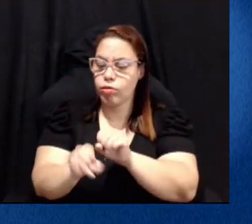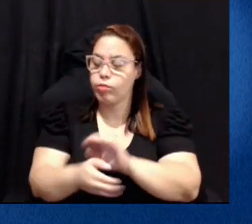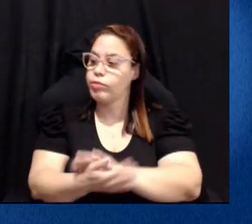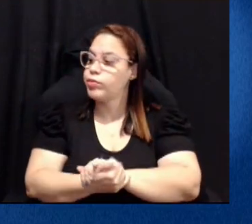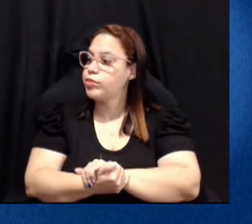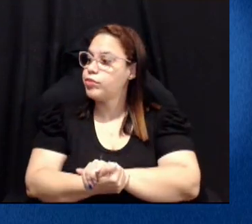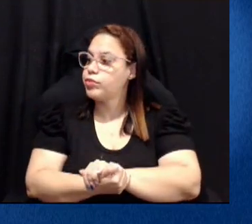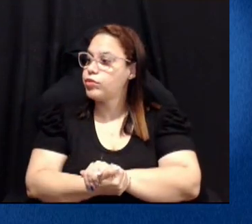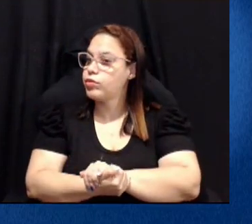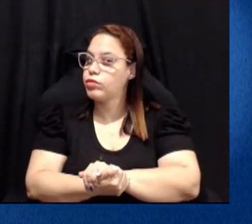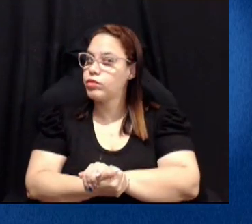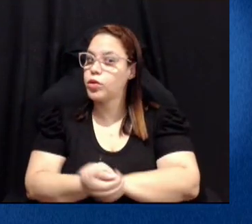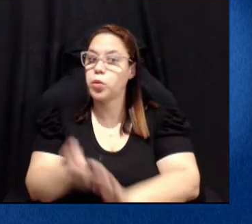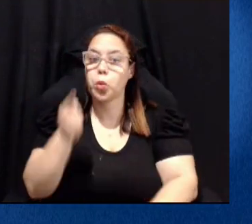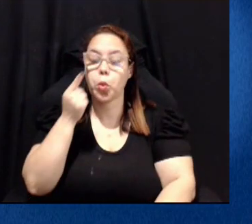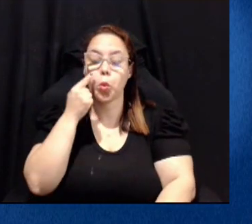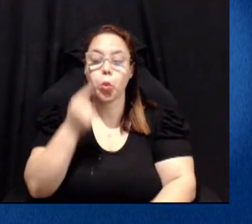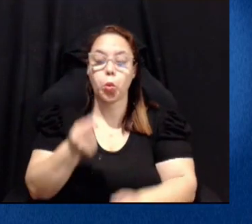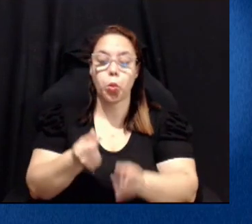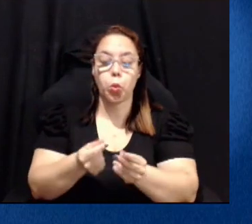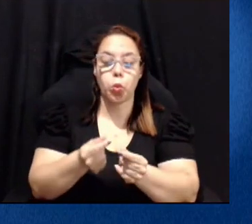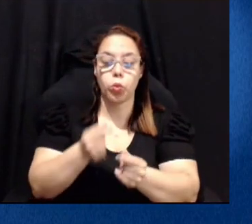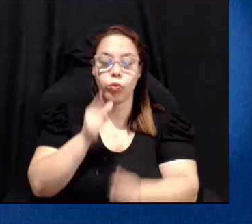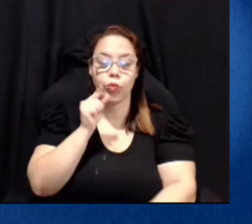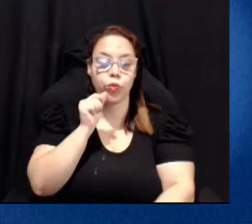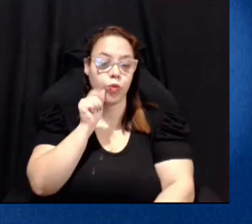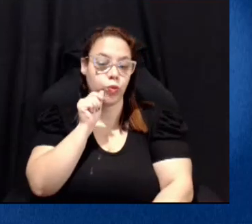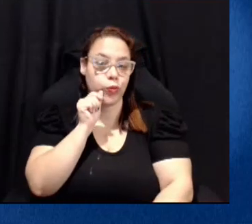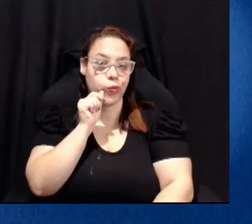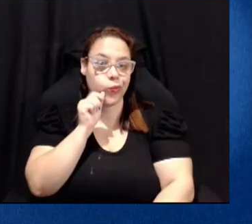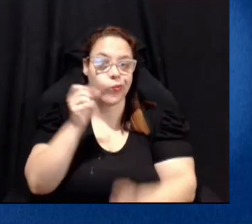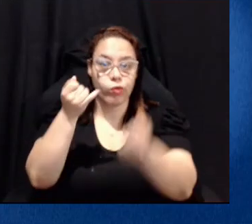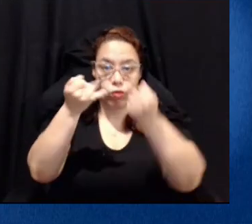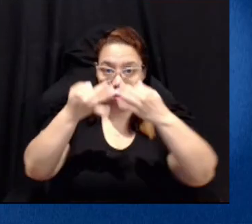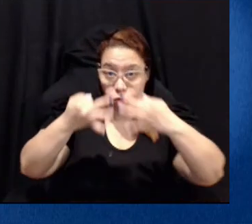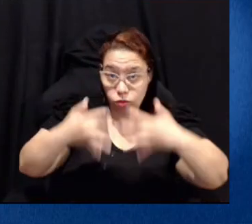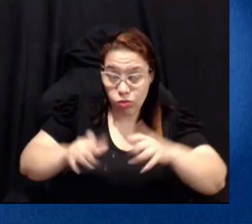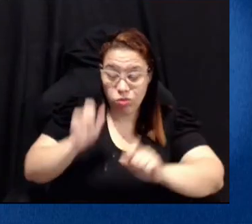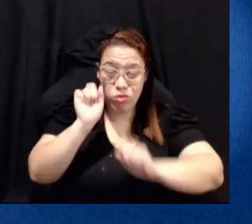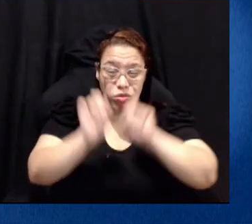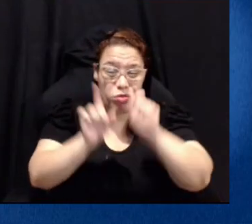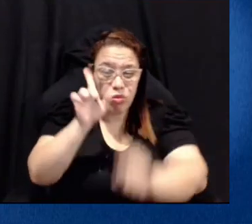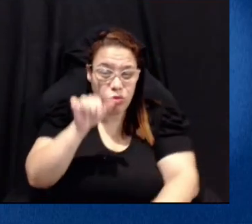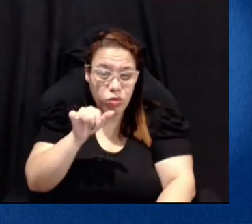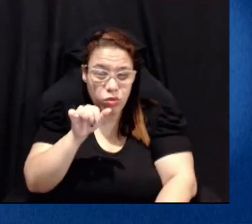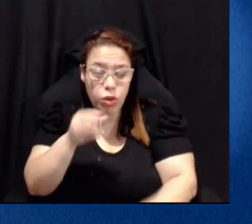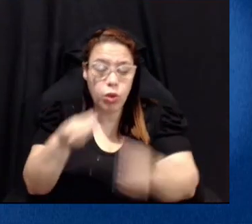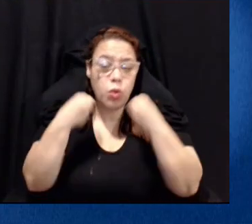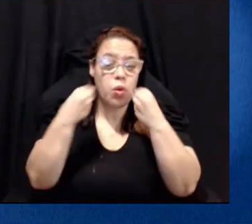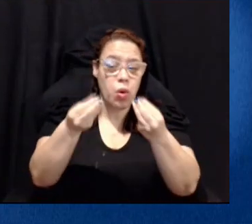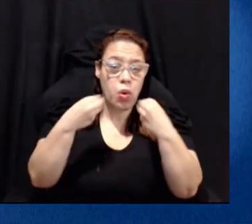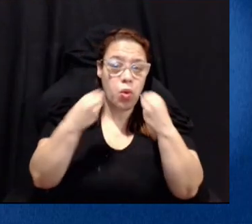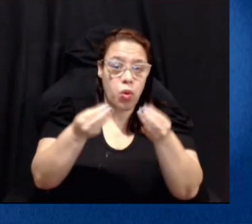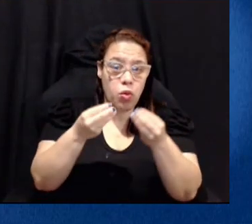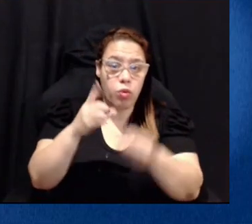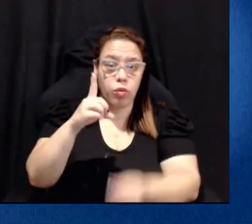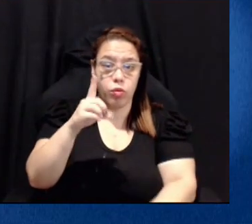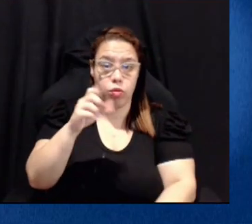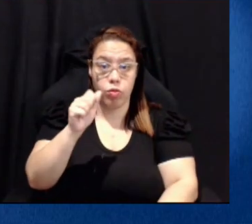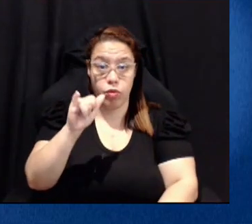E o quadro Na Ponta do Lápis explica o que é e como funciona o Day Trade.